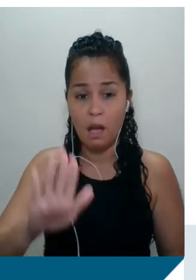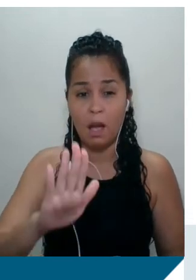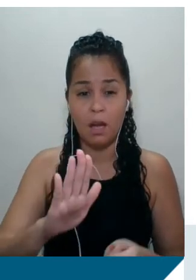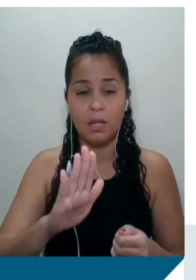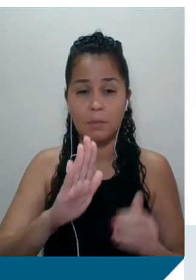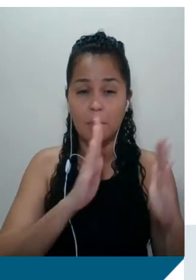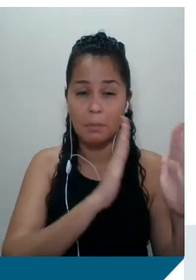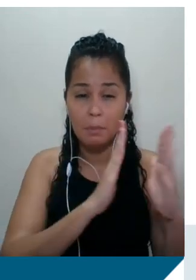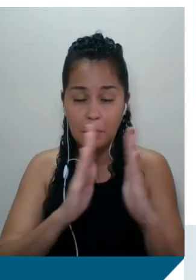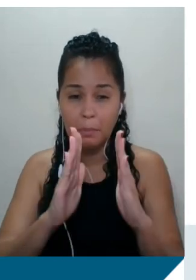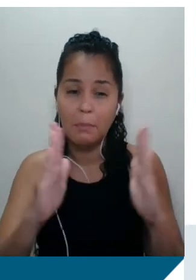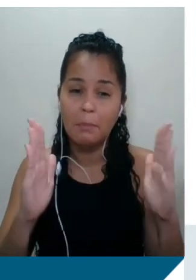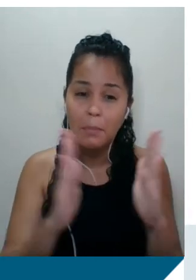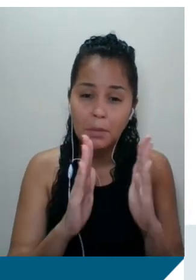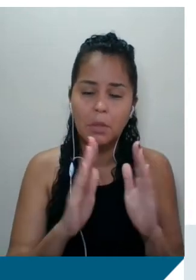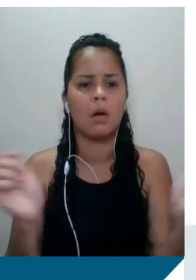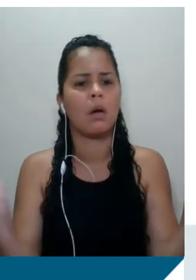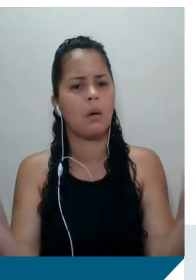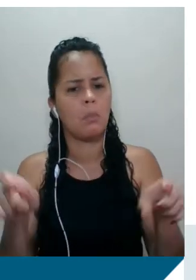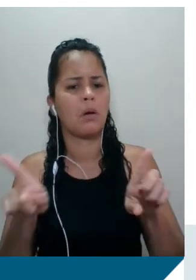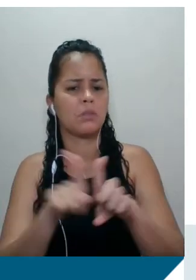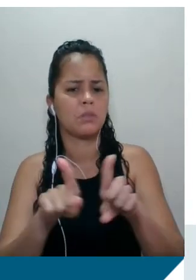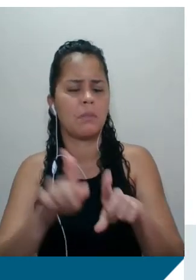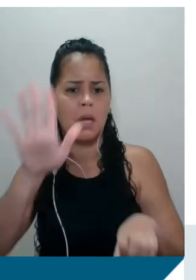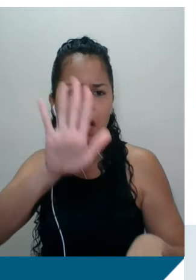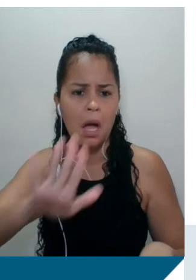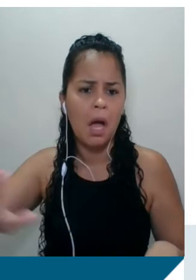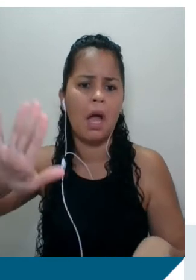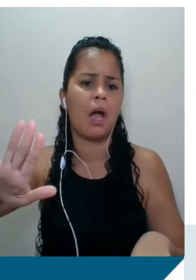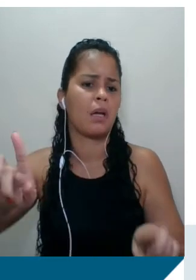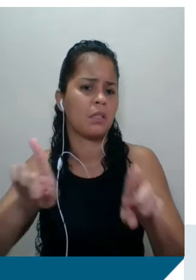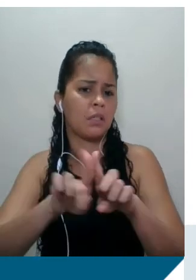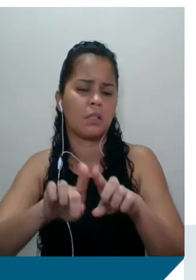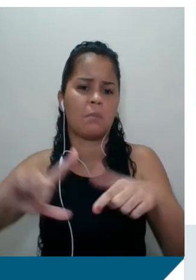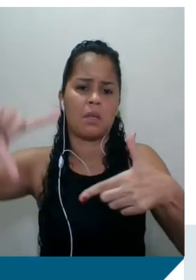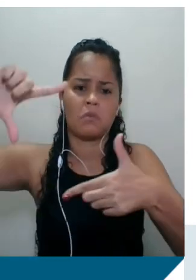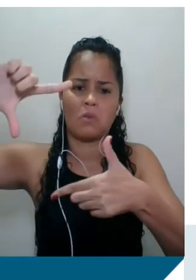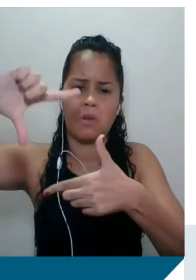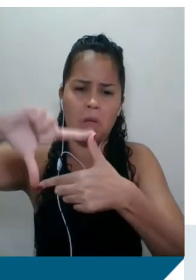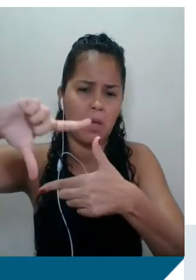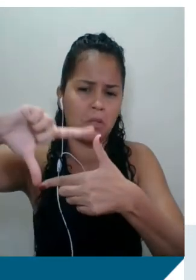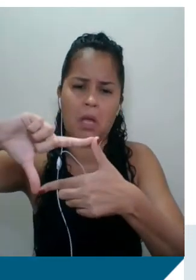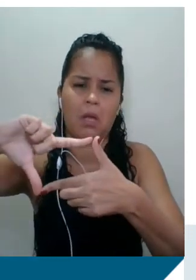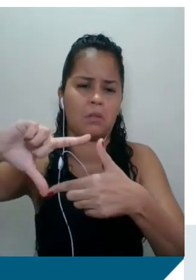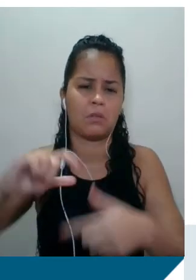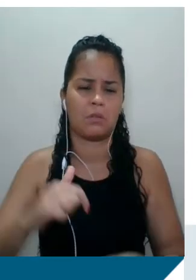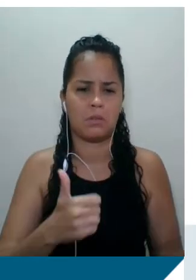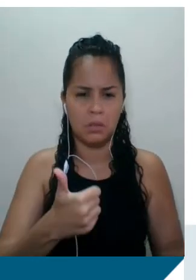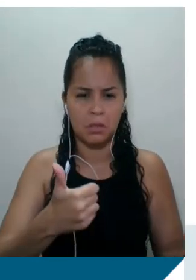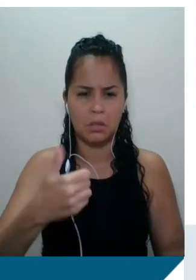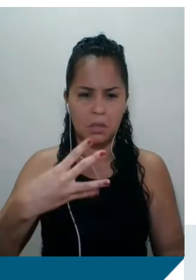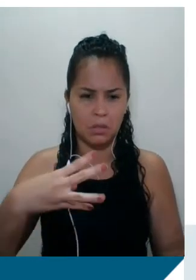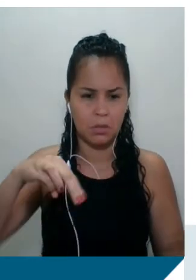maior em pequenas áreas, a gente poderia ter considerado a área como um grande retângulo, um retângulo de 14 metros